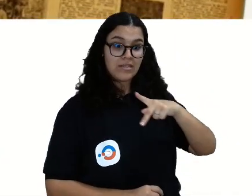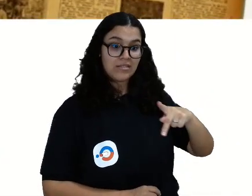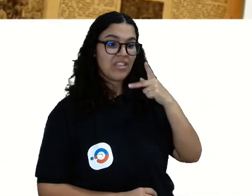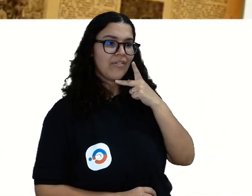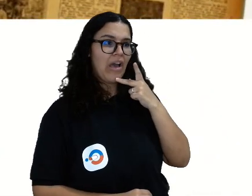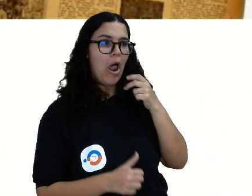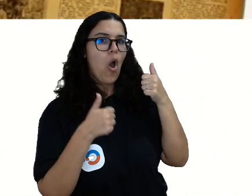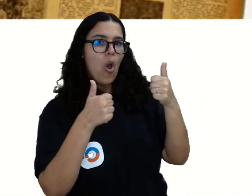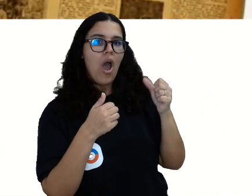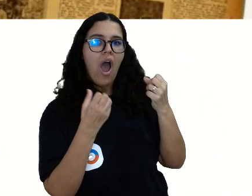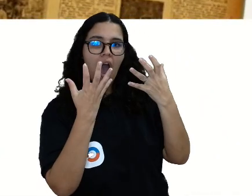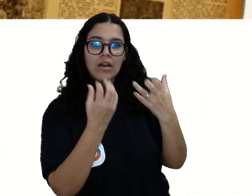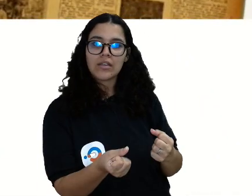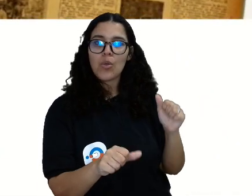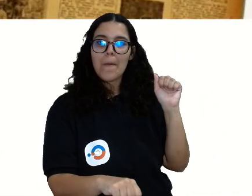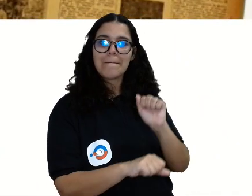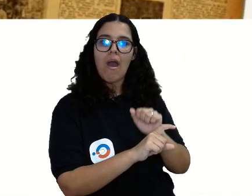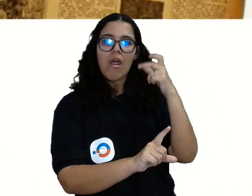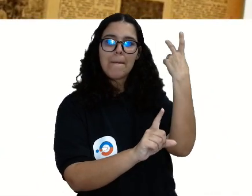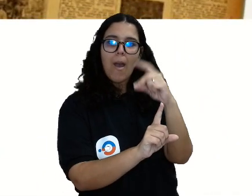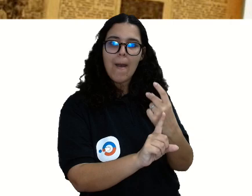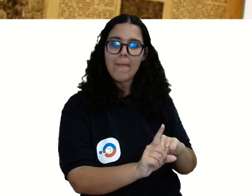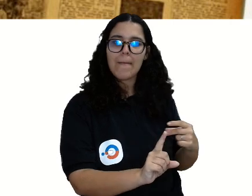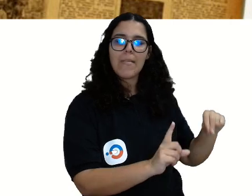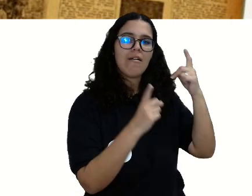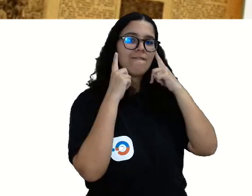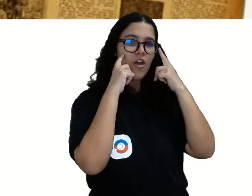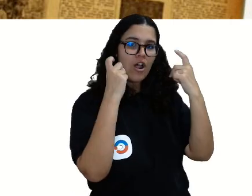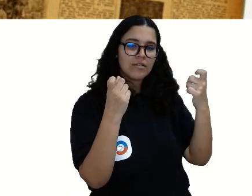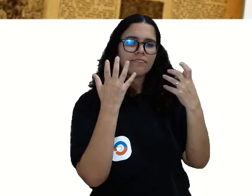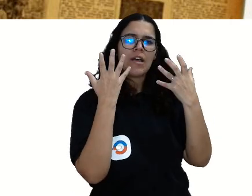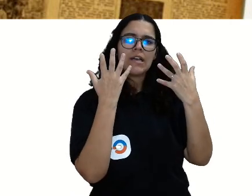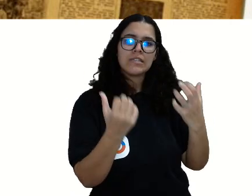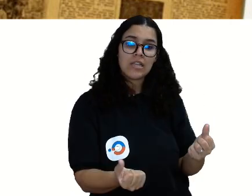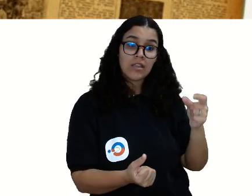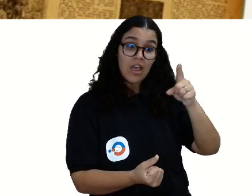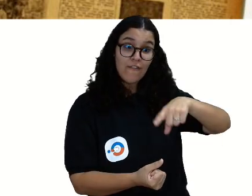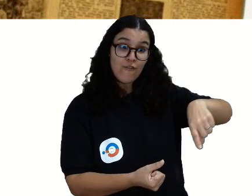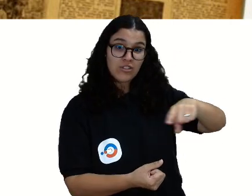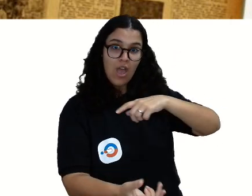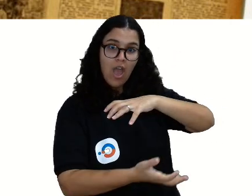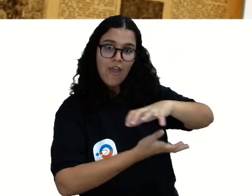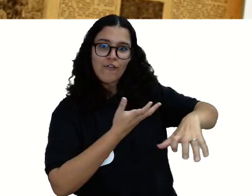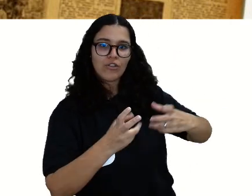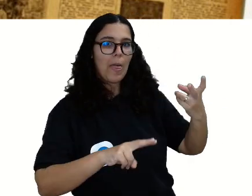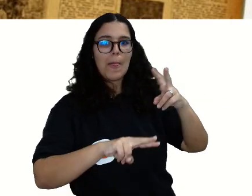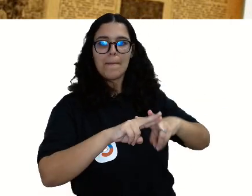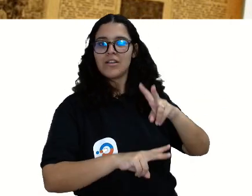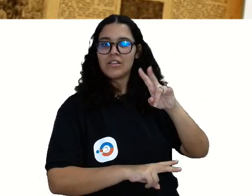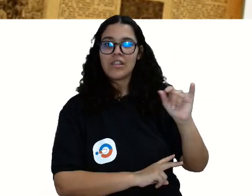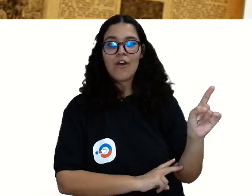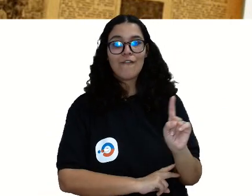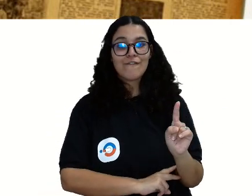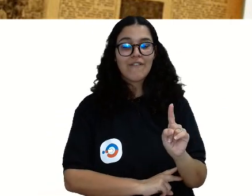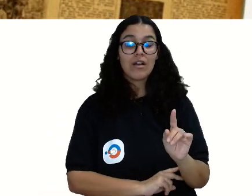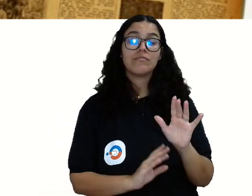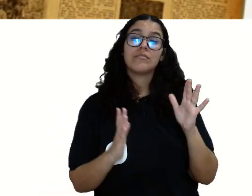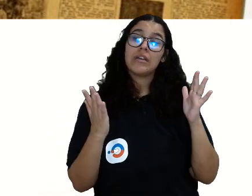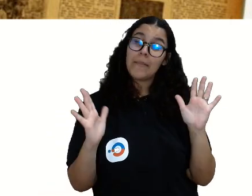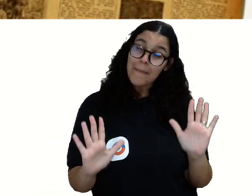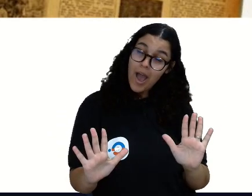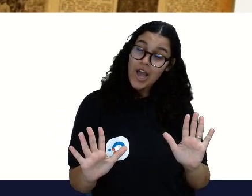e conceder a anistia para os revoltosos, mas, embora isso tenha